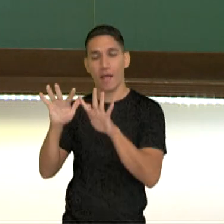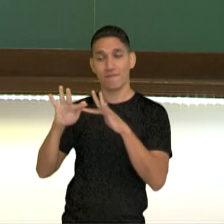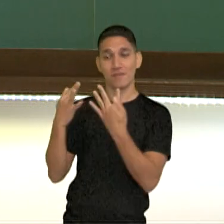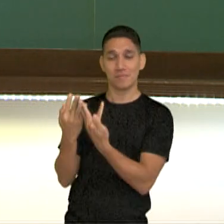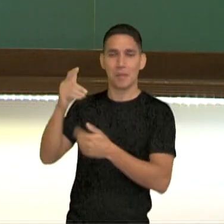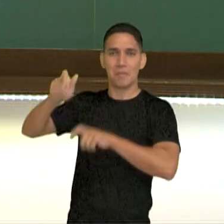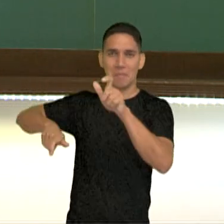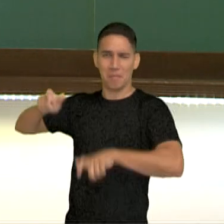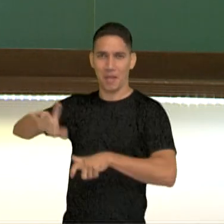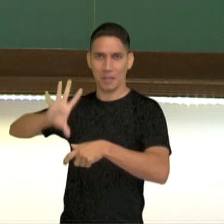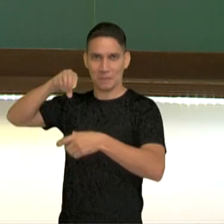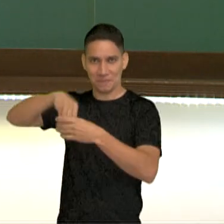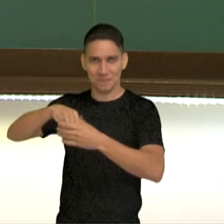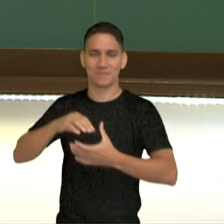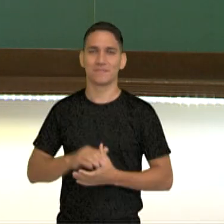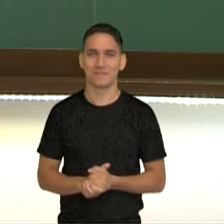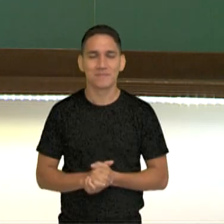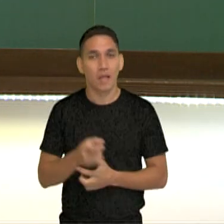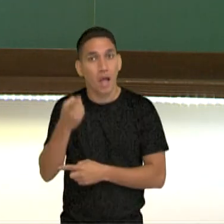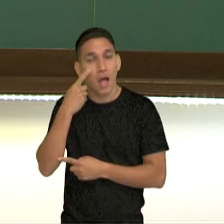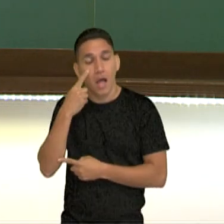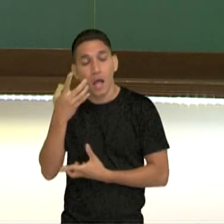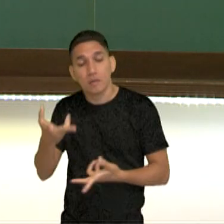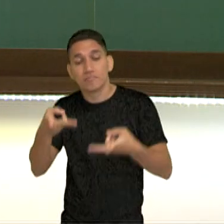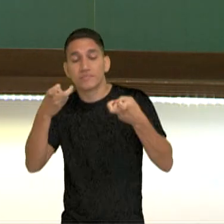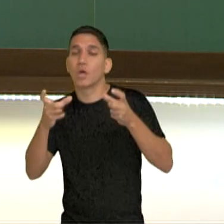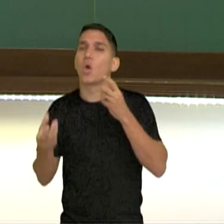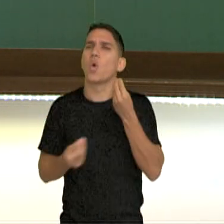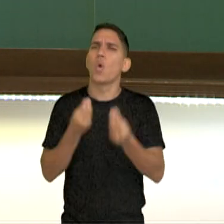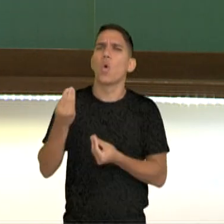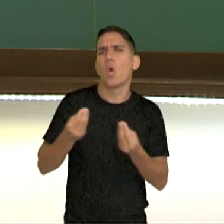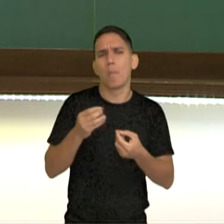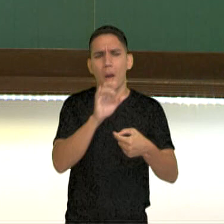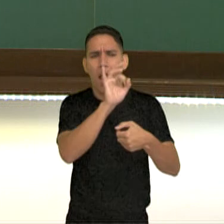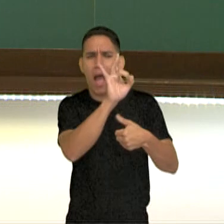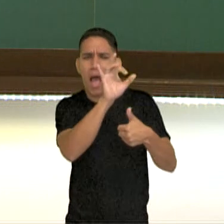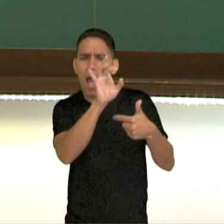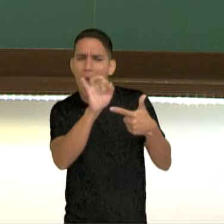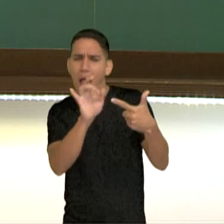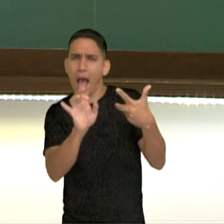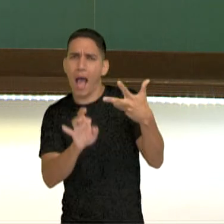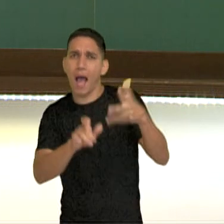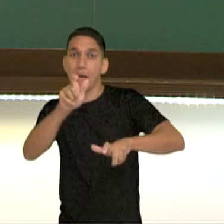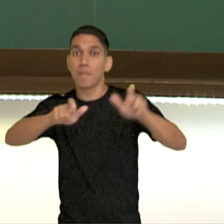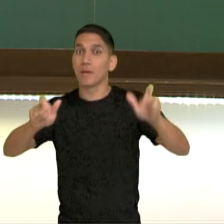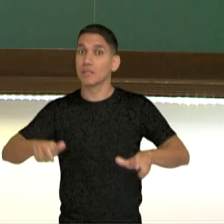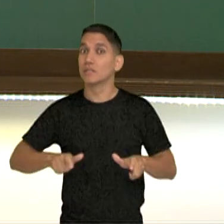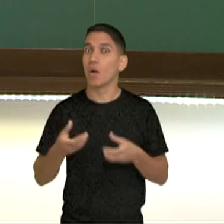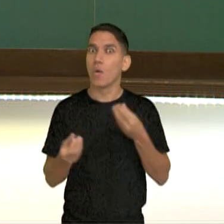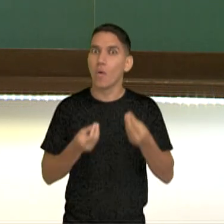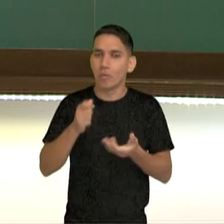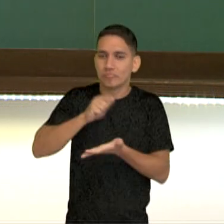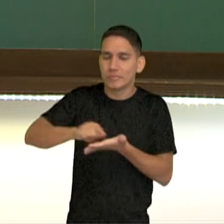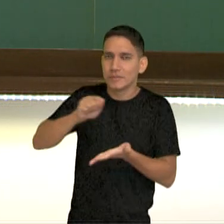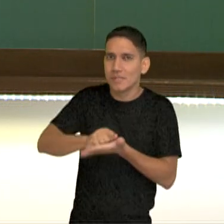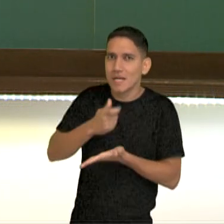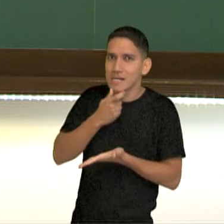da família. Ver como que nós vamos falar cada um desses membros em